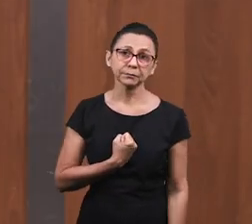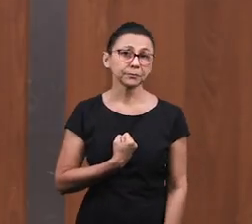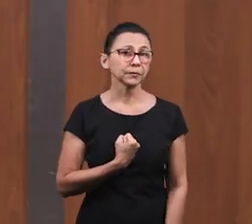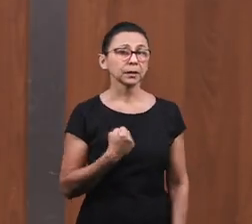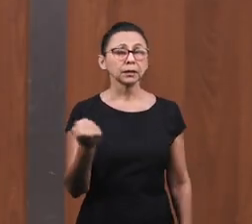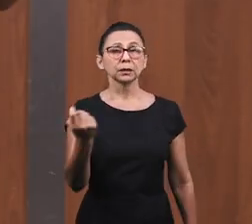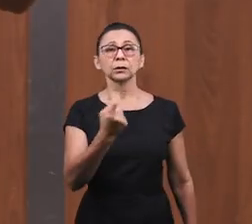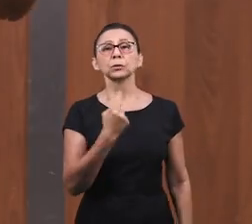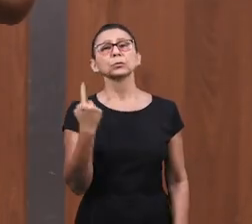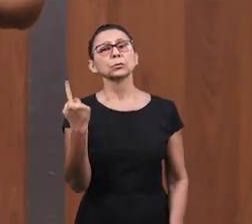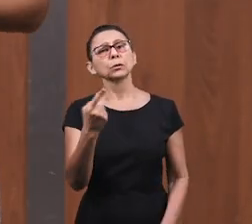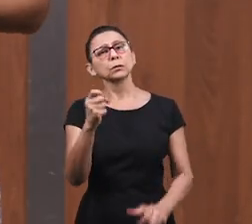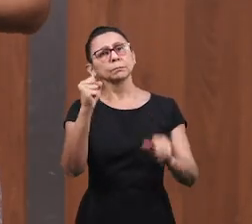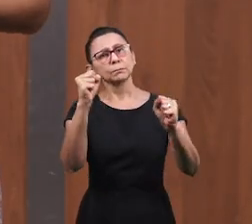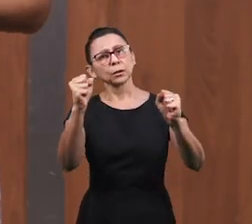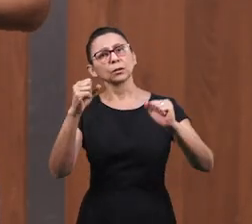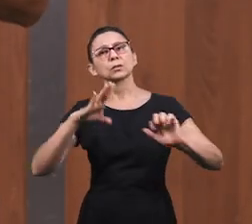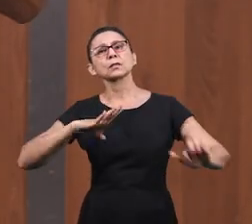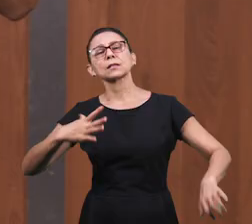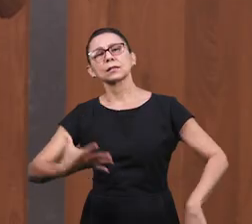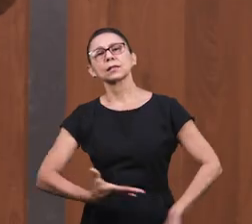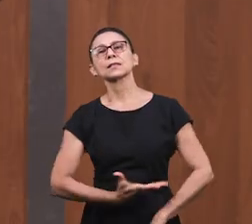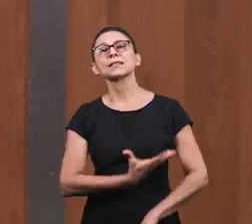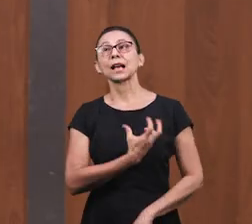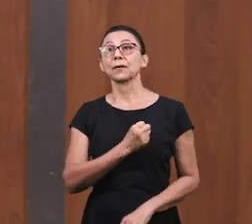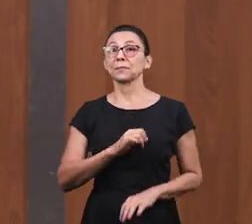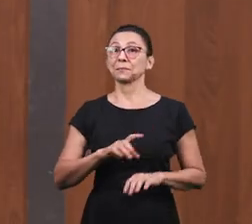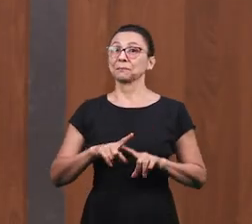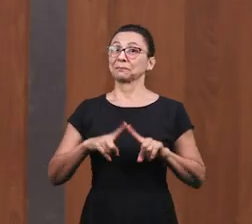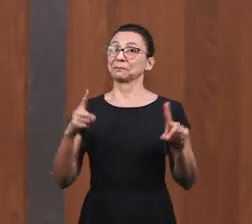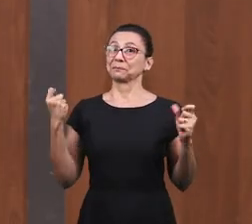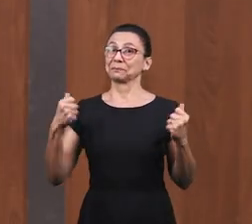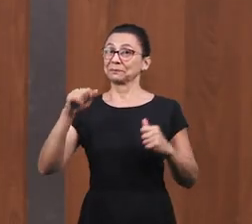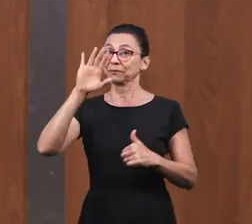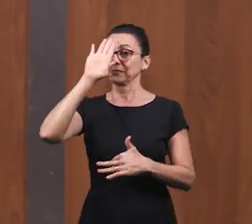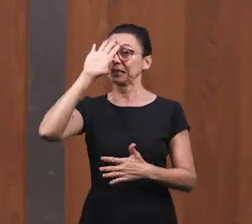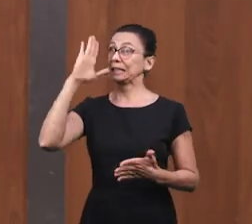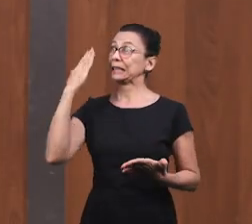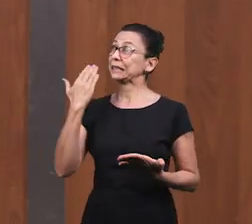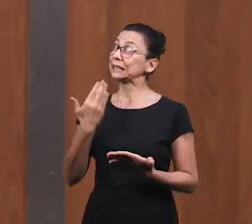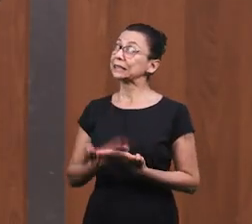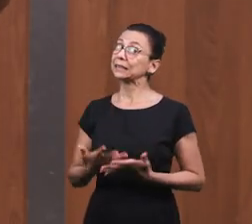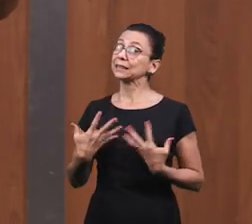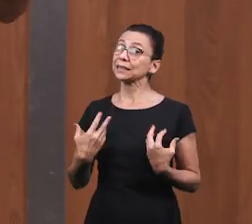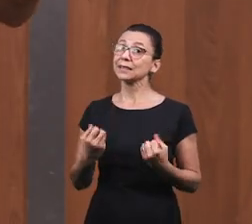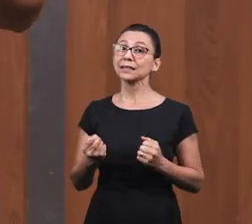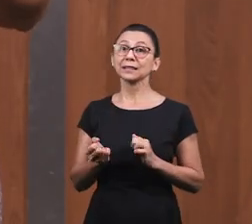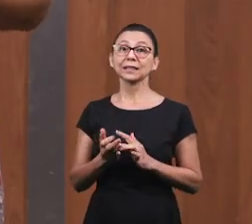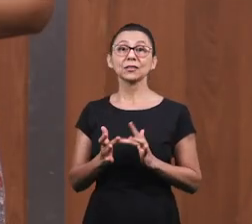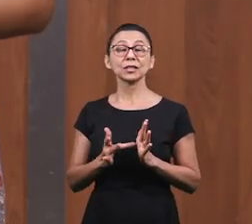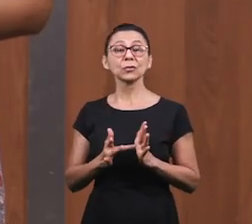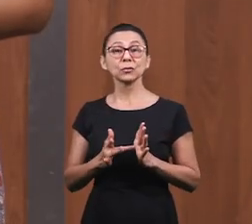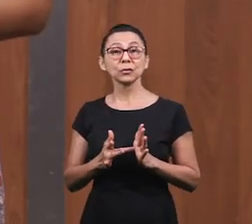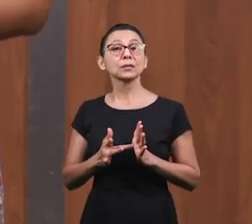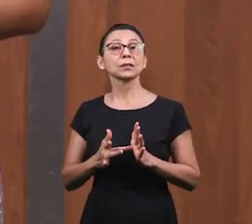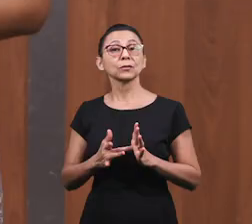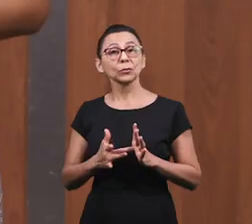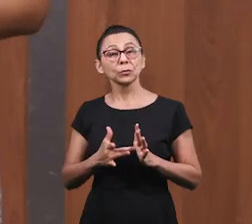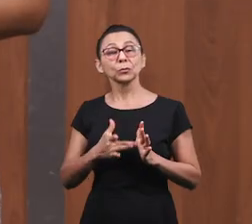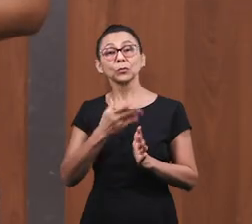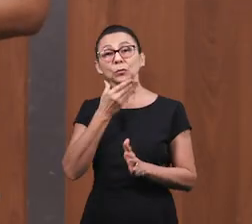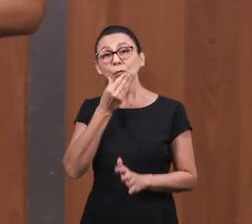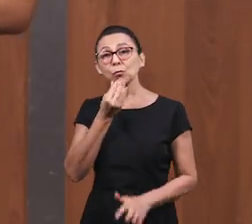todos. Todos podem ser salvos. Só basta crer e aceitar Jesus como seu